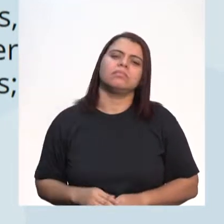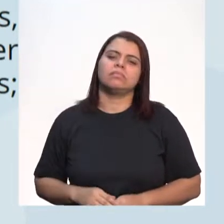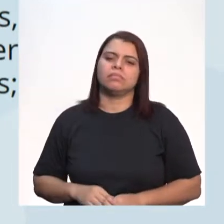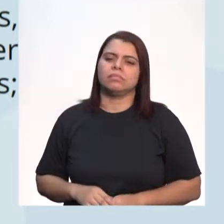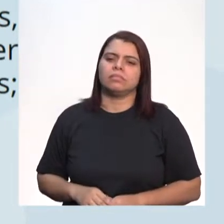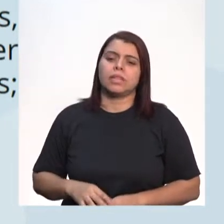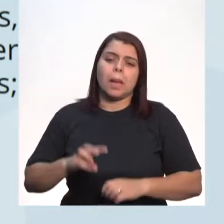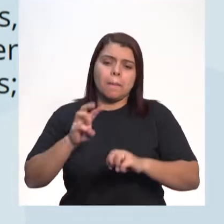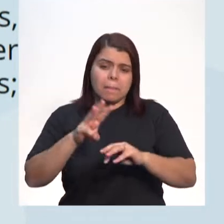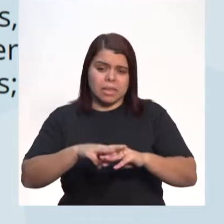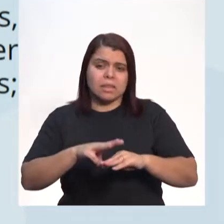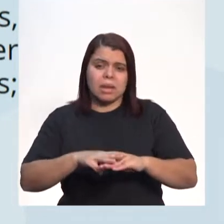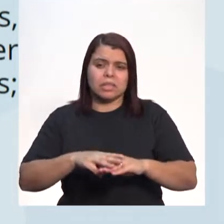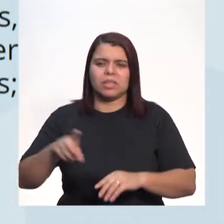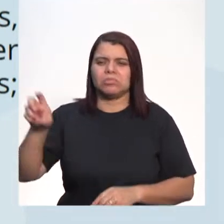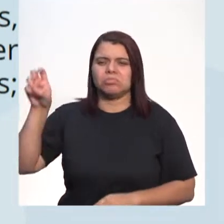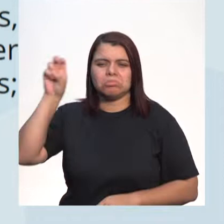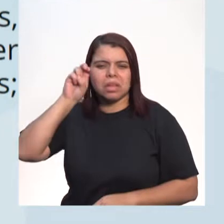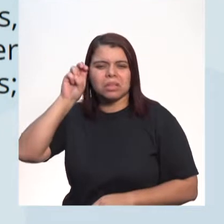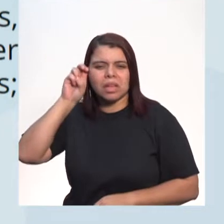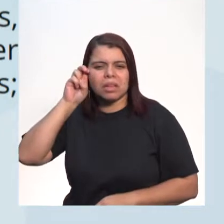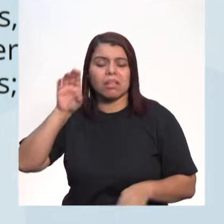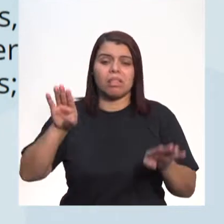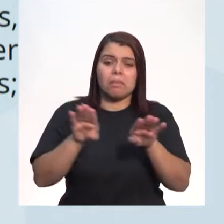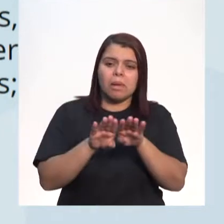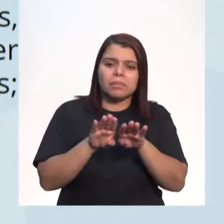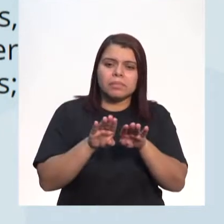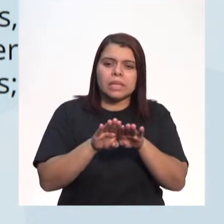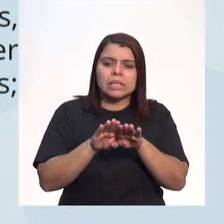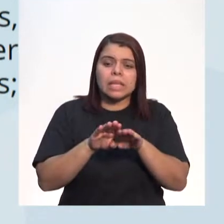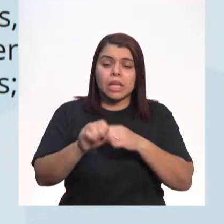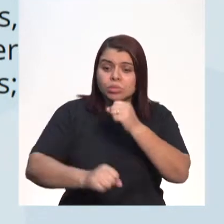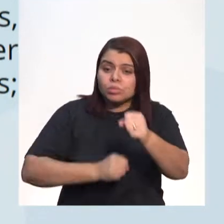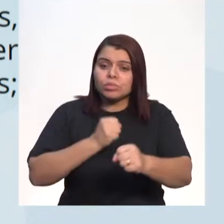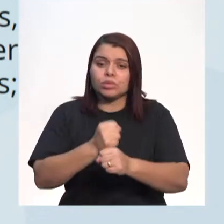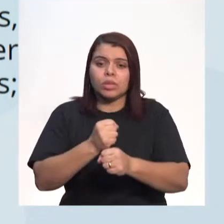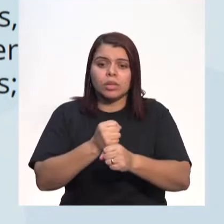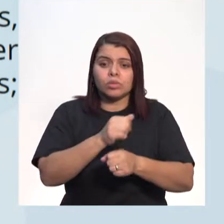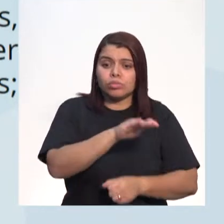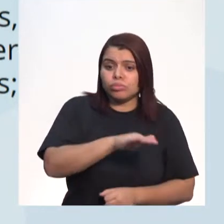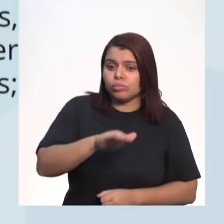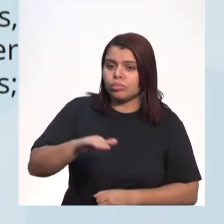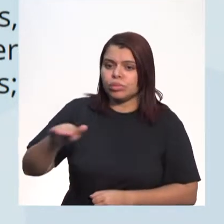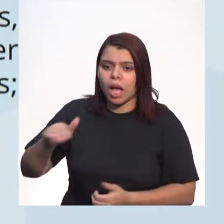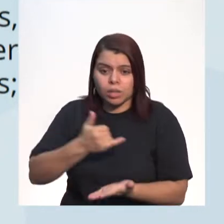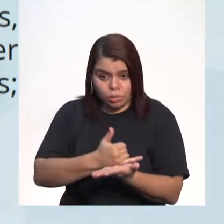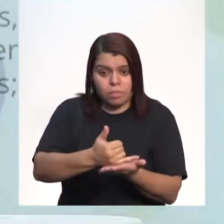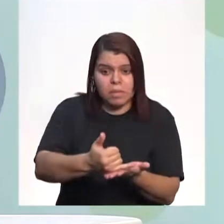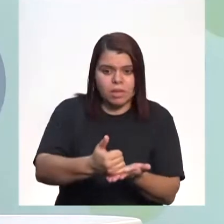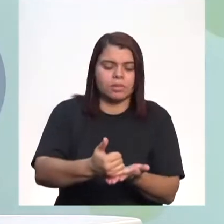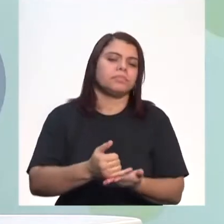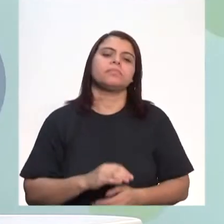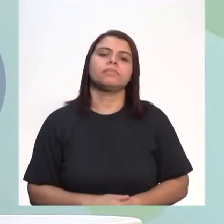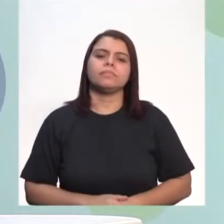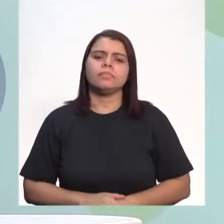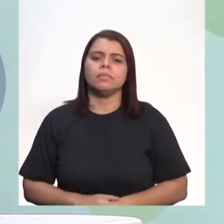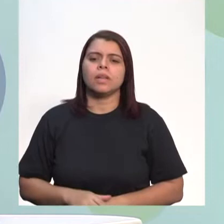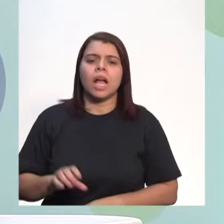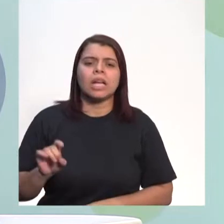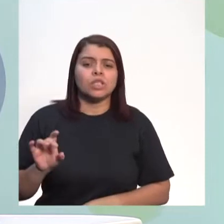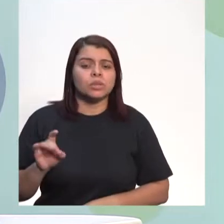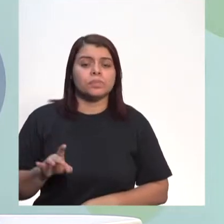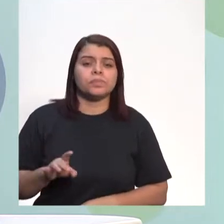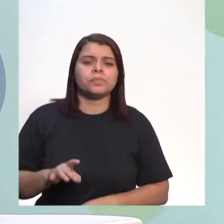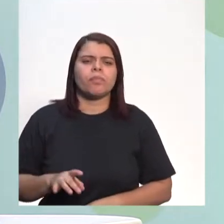quinta. E os anos iniciais, como nós só temos um canal de transmissão, né, e a mesma equipe que está trabalhando no desenvolvimento das